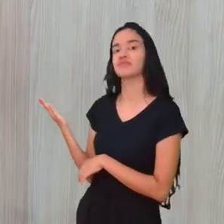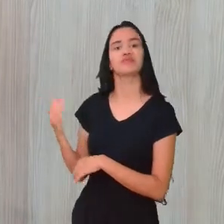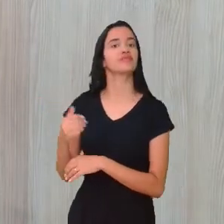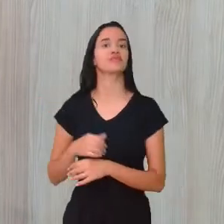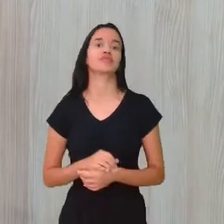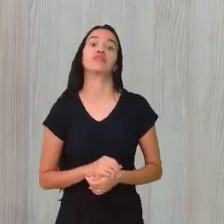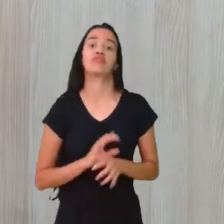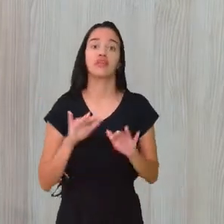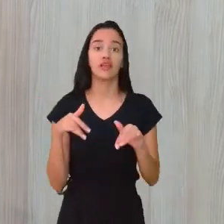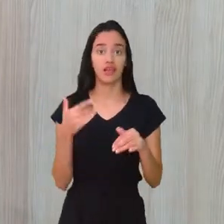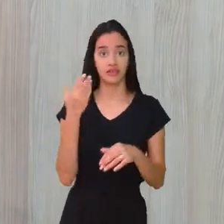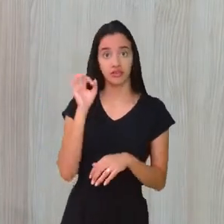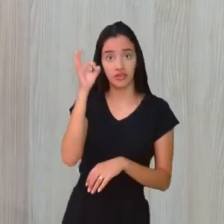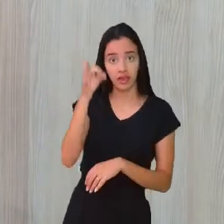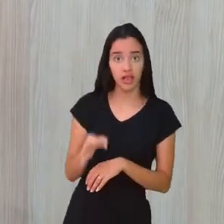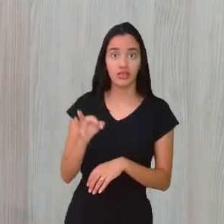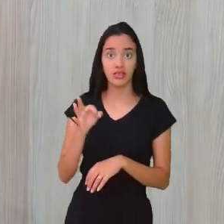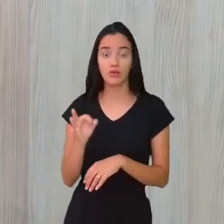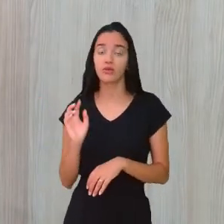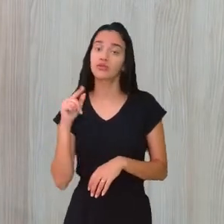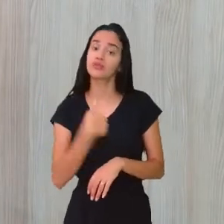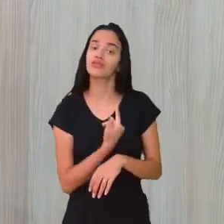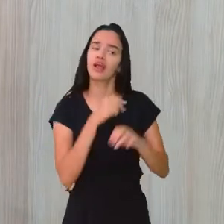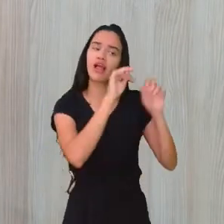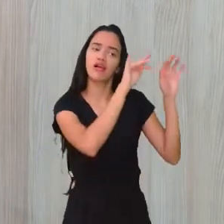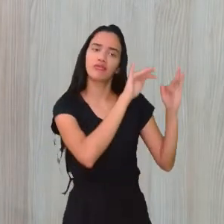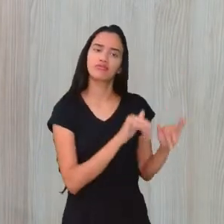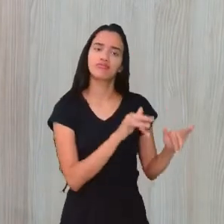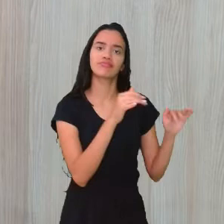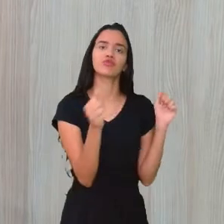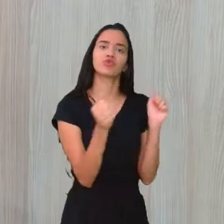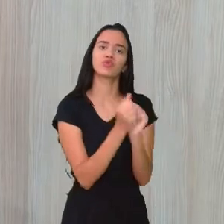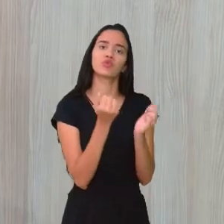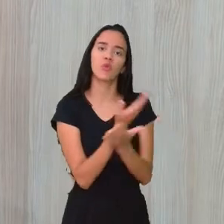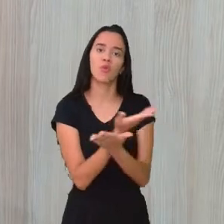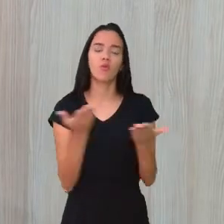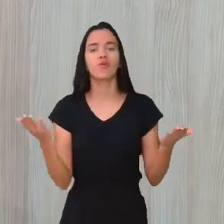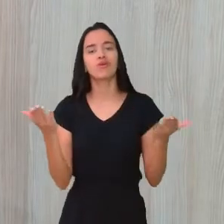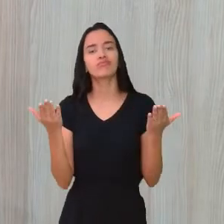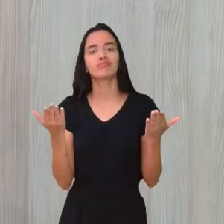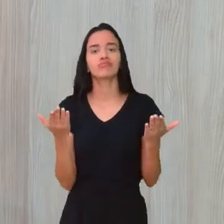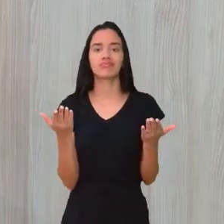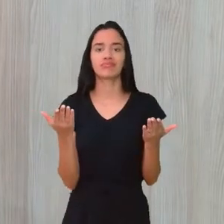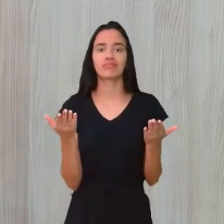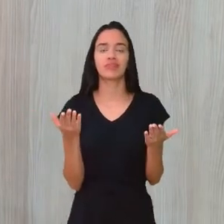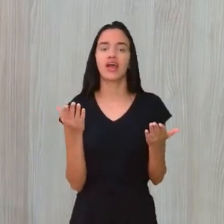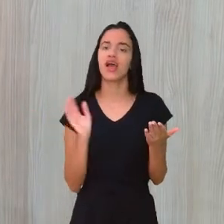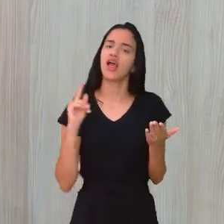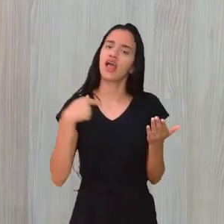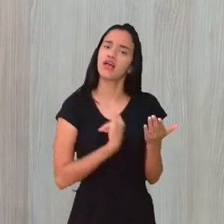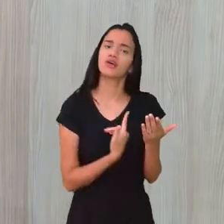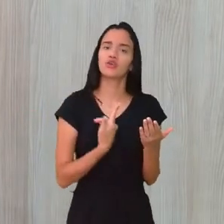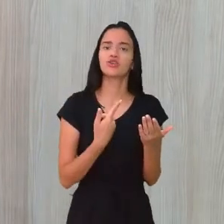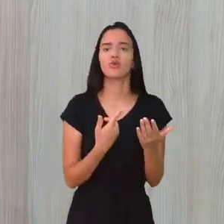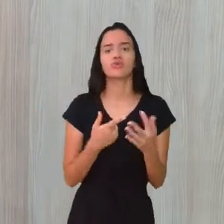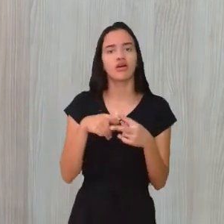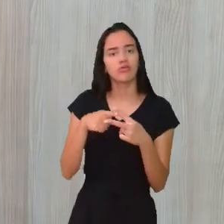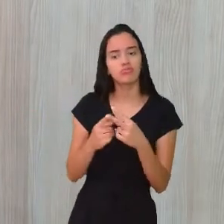sinal, certo? E estarei o quê? Aqui no chat com vocês. Como vocês sabem, o chat é a nossa